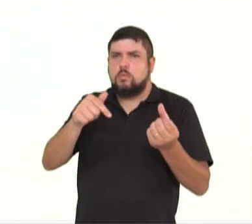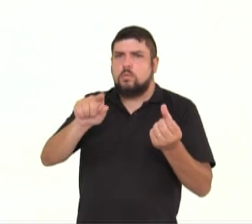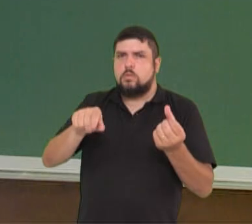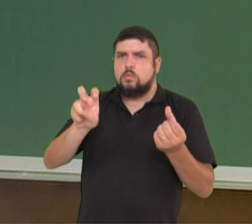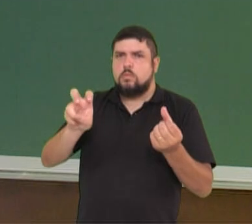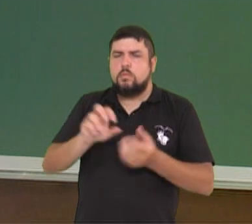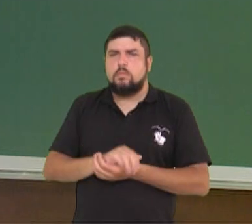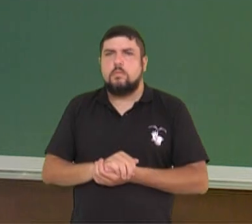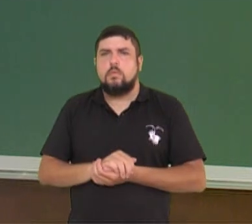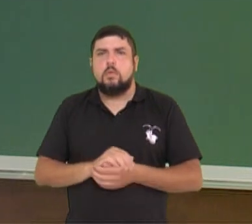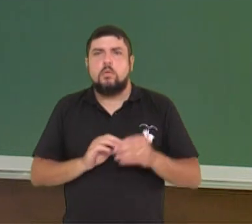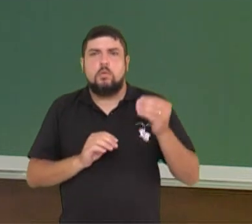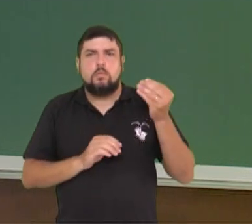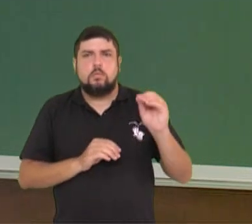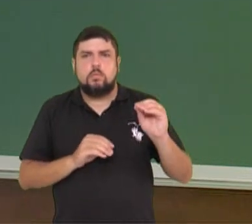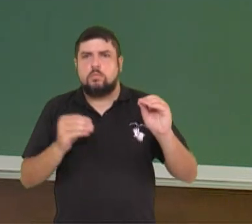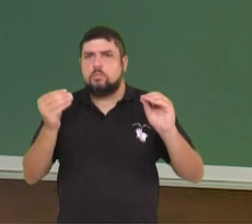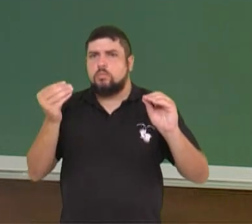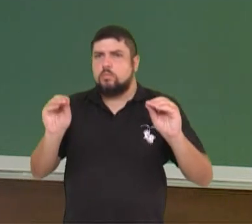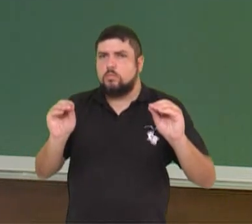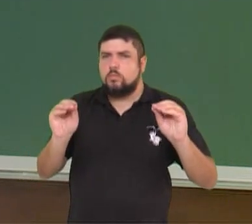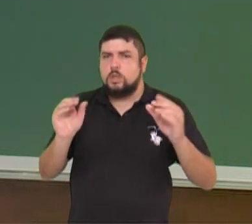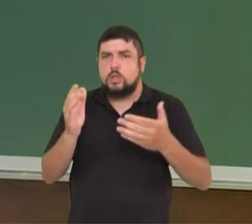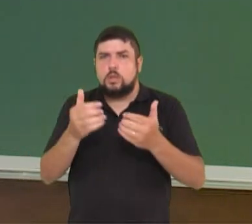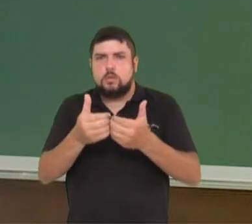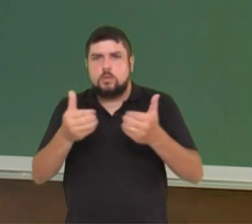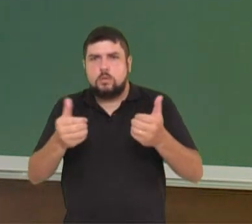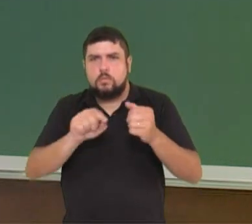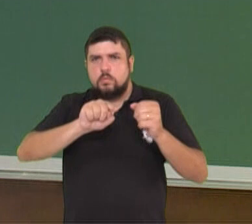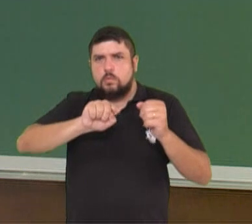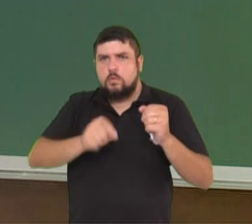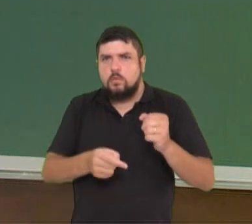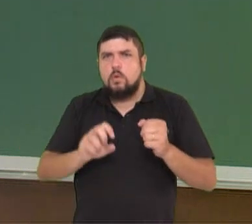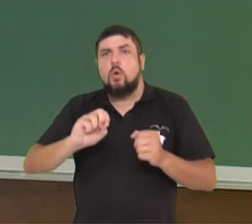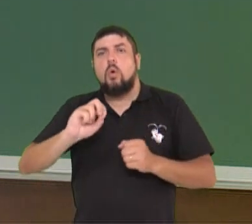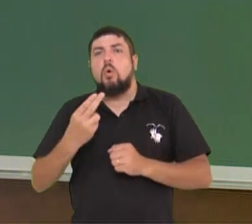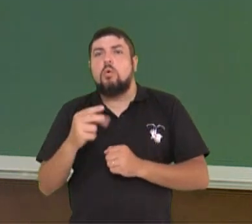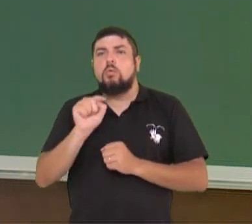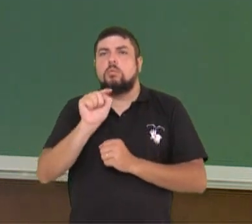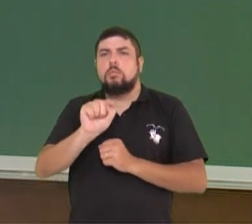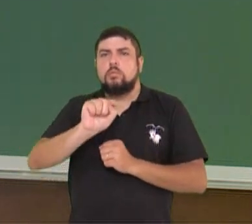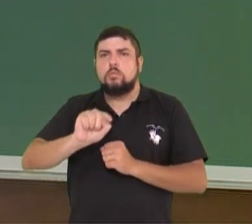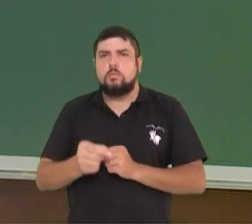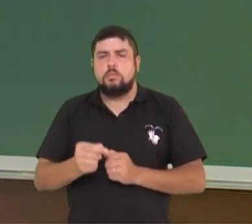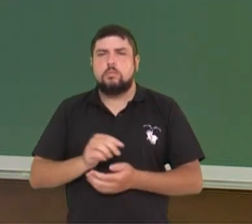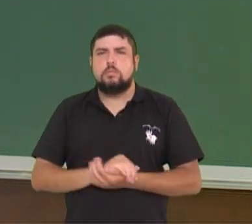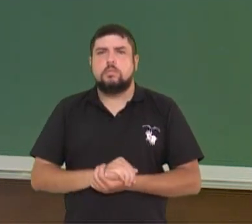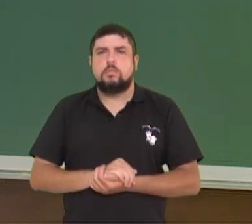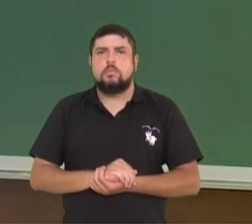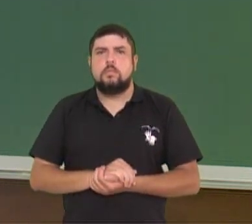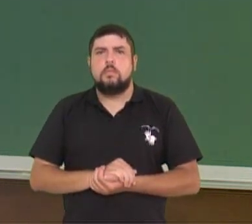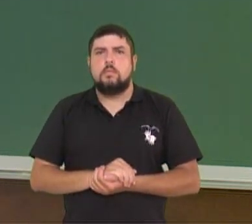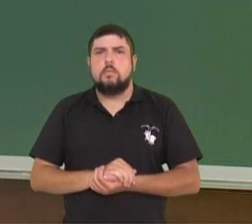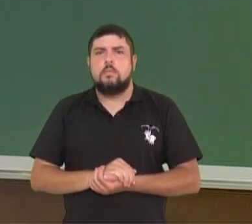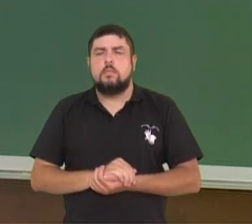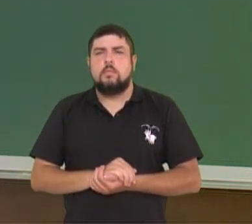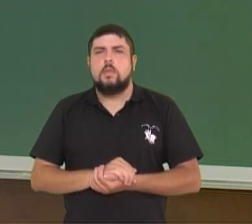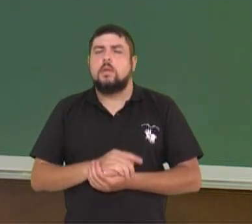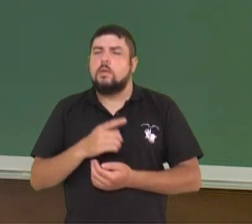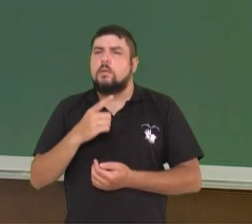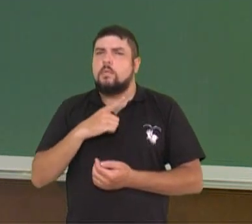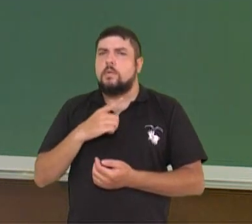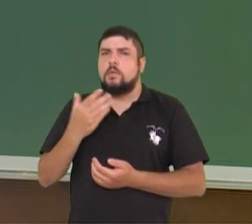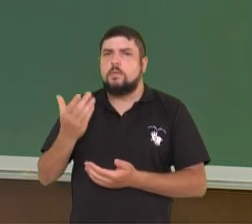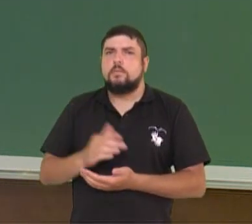nós colocamos os dois números separados por vírgula ou por ponto e vírgula, se for um número decimal. E estão aqui as três